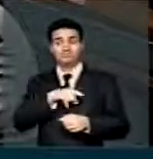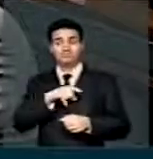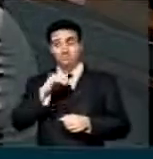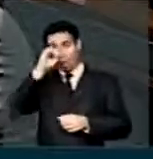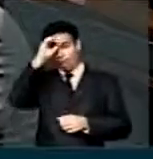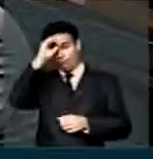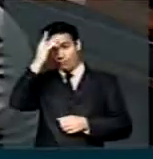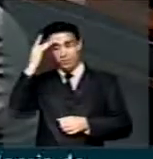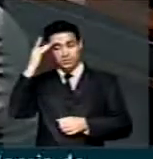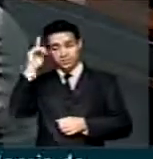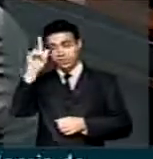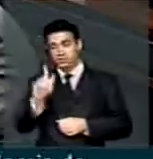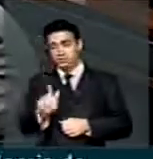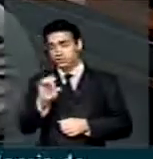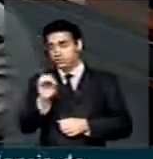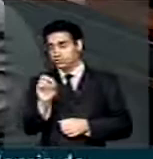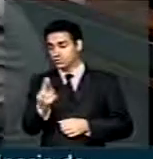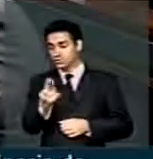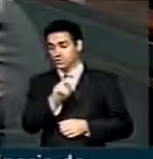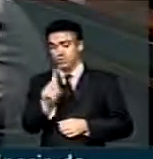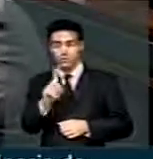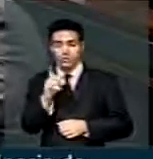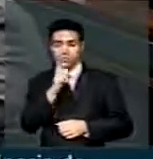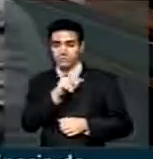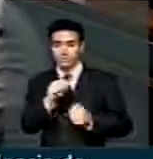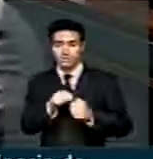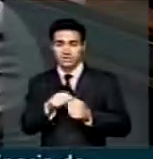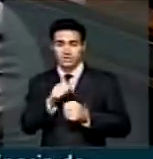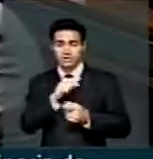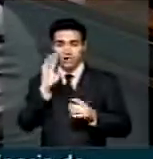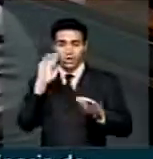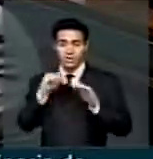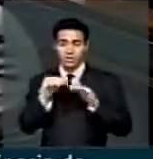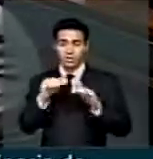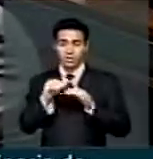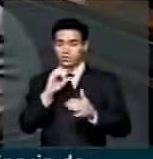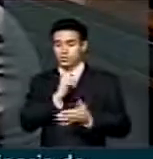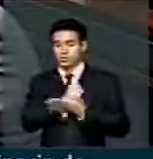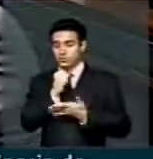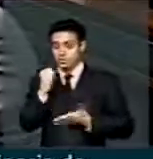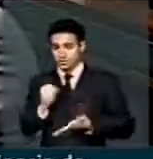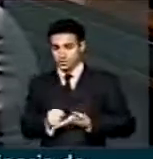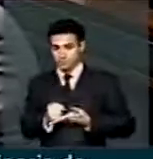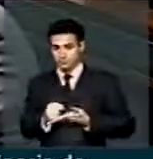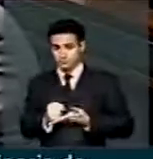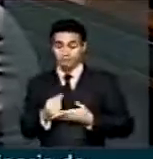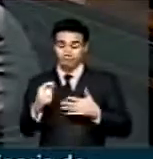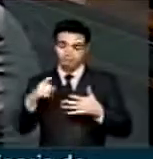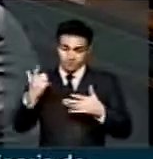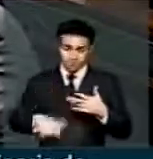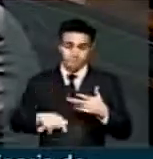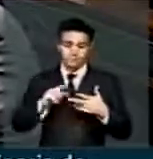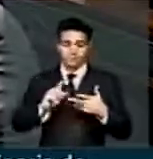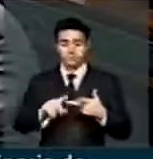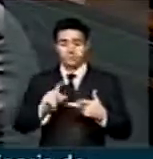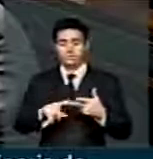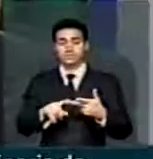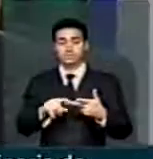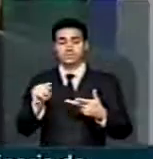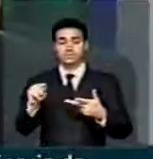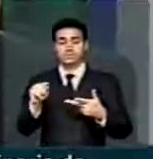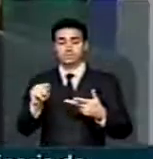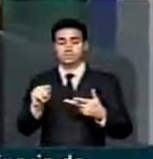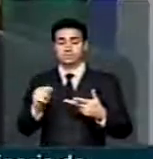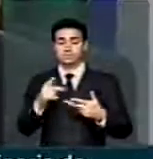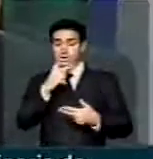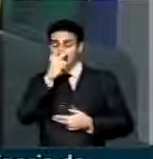seus gestores em firmar acordos contratuais. Mais um trecho, doutor Nestor. A impressão